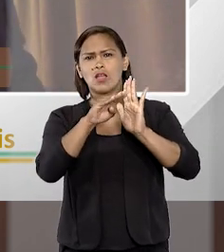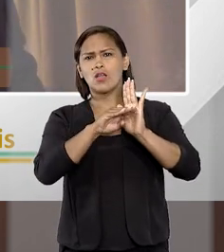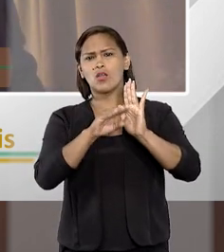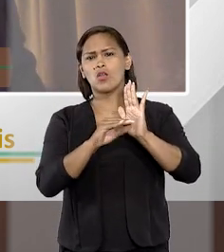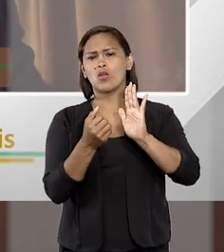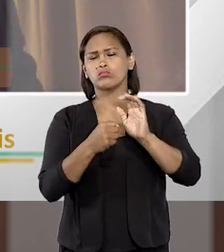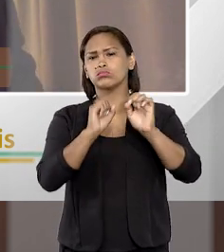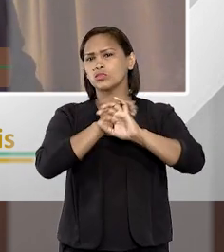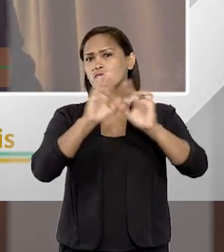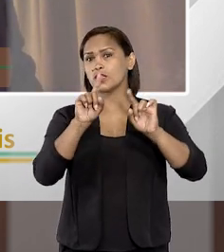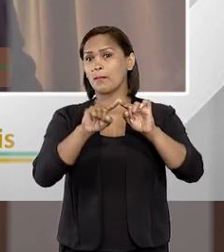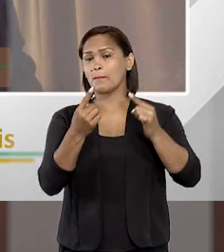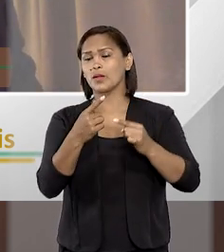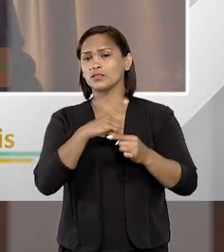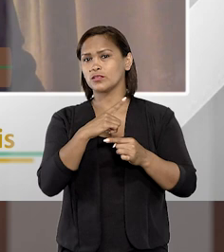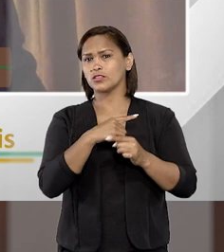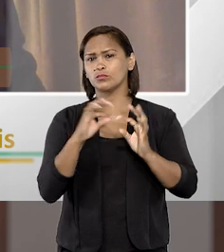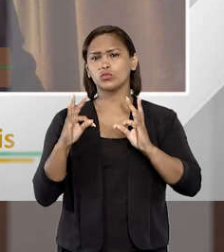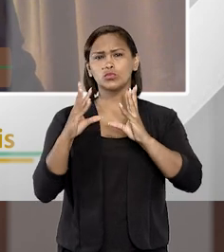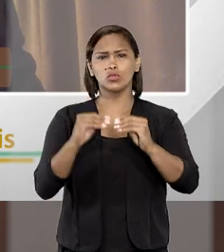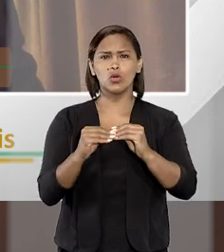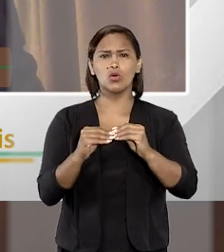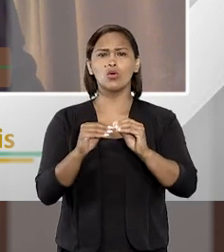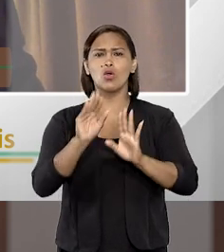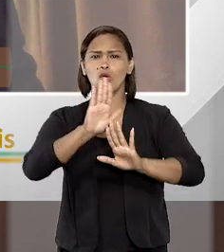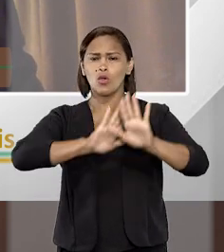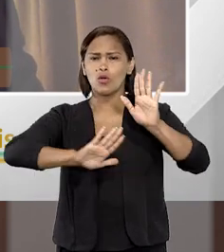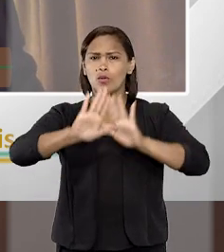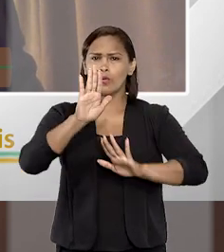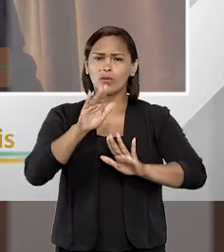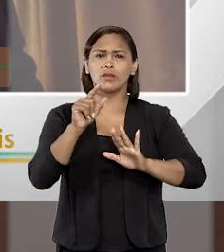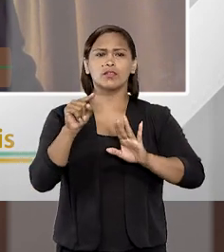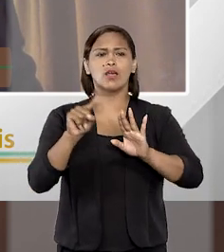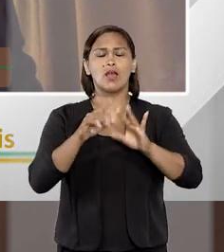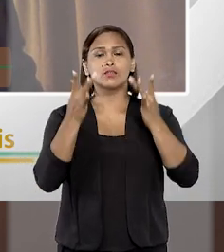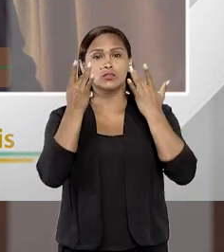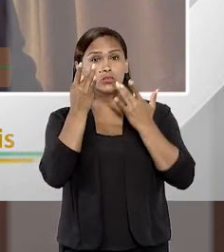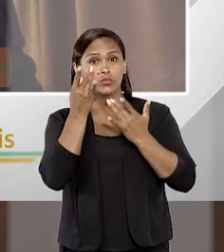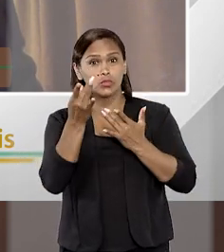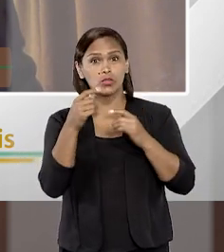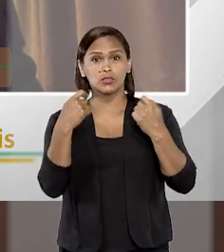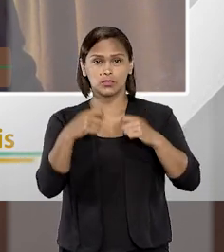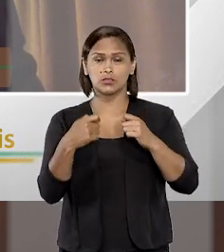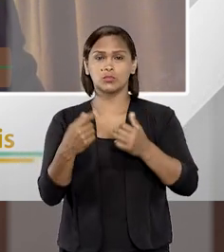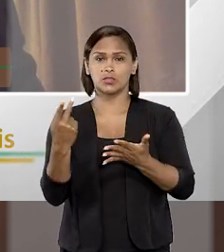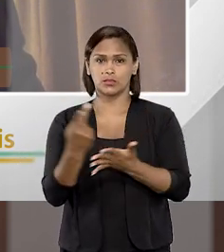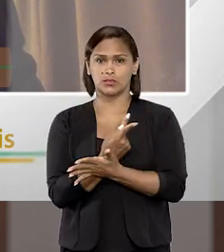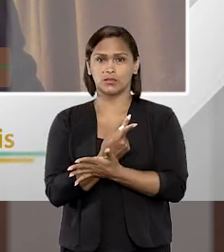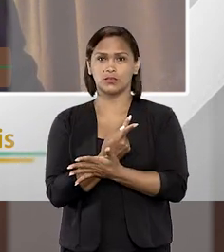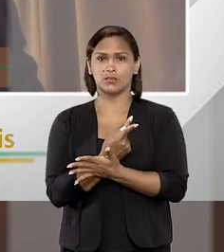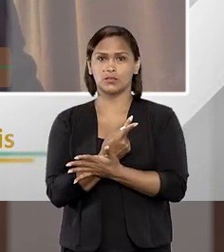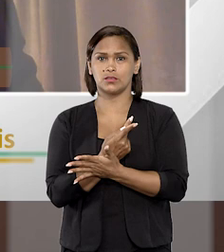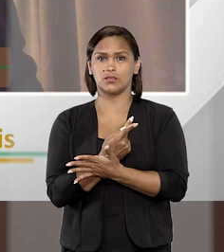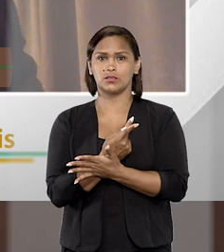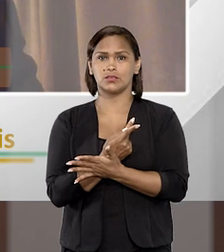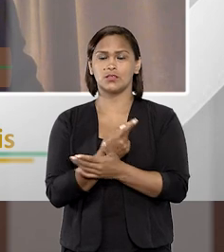alguns conhecimentos mas aqui nós temos todo o cuidado né toda atenção que deve ser